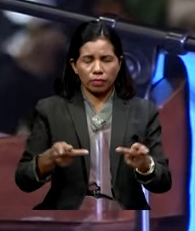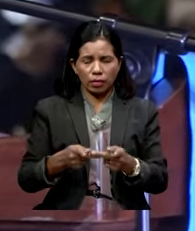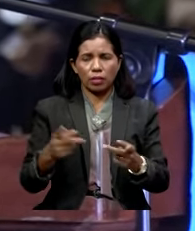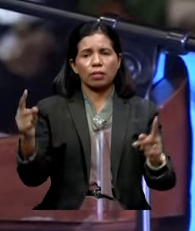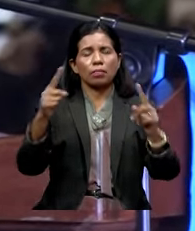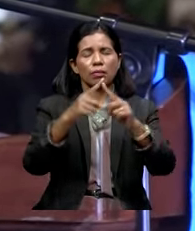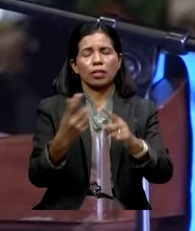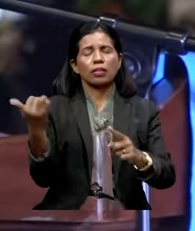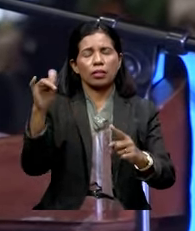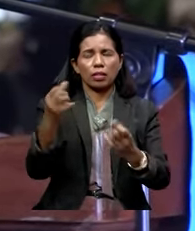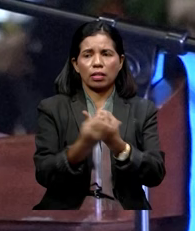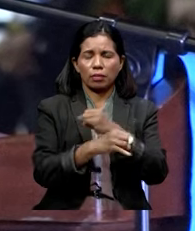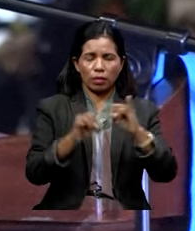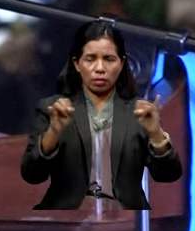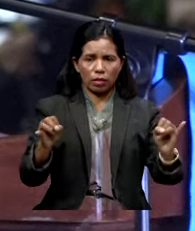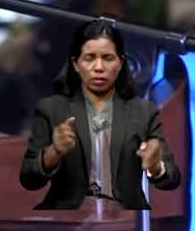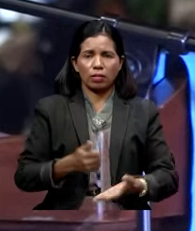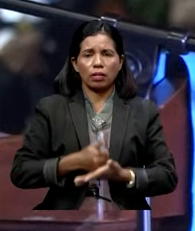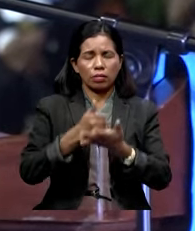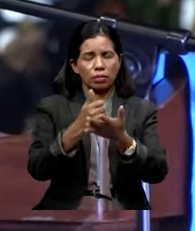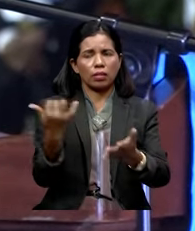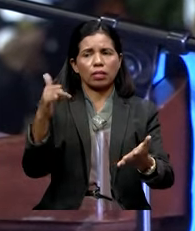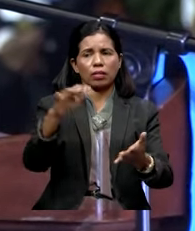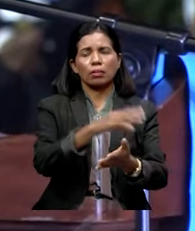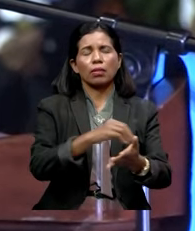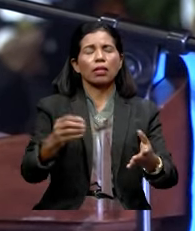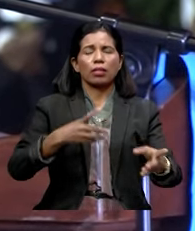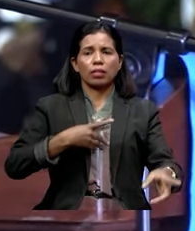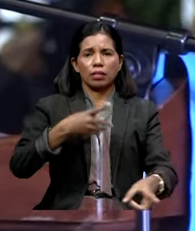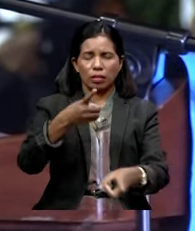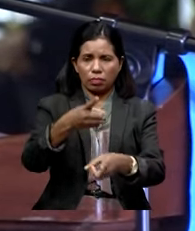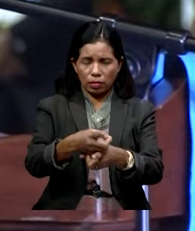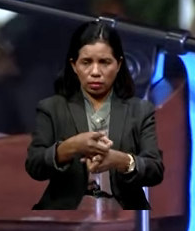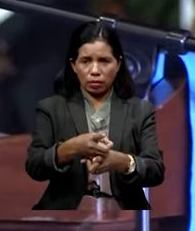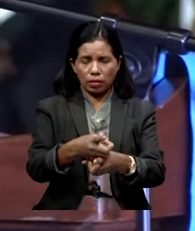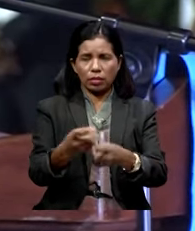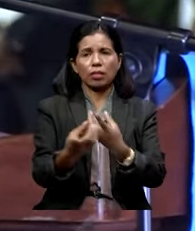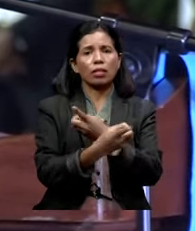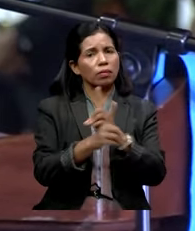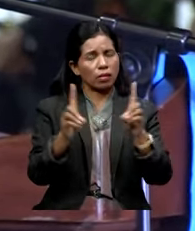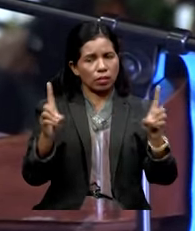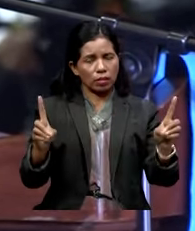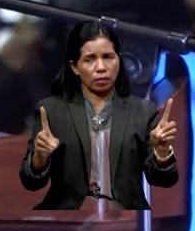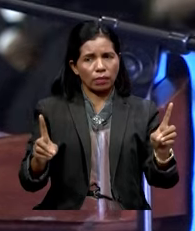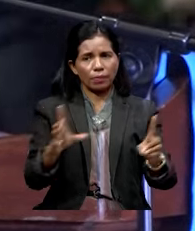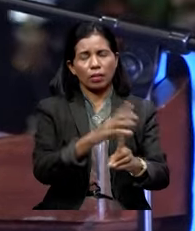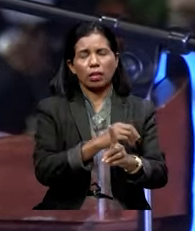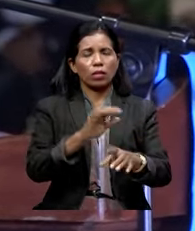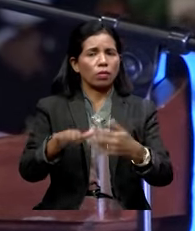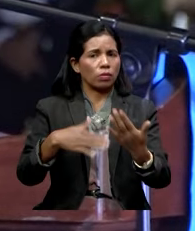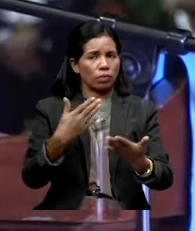independência, na consolidação da democracia e, como é